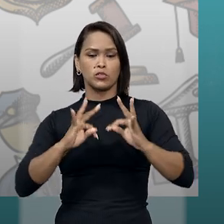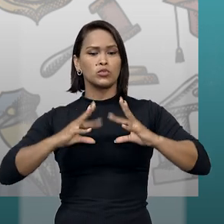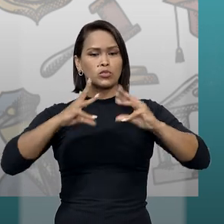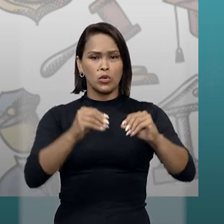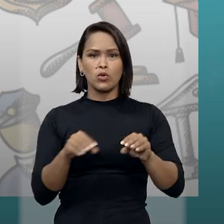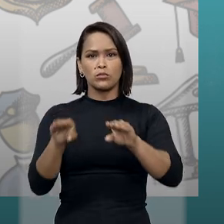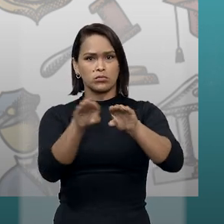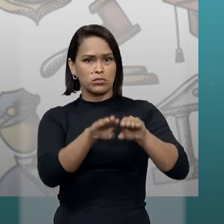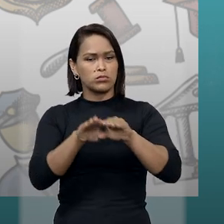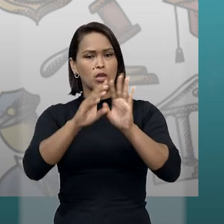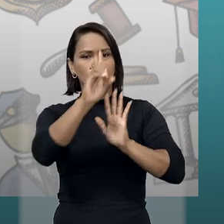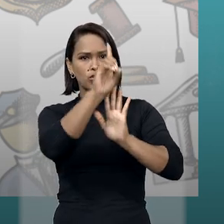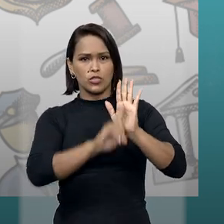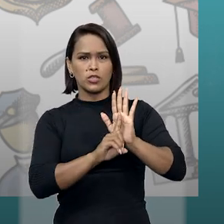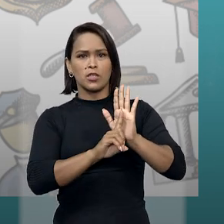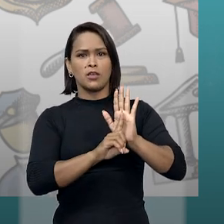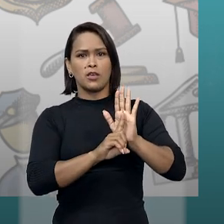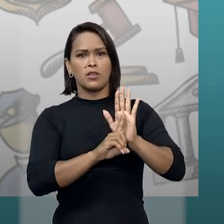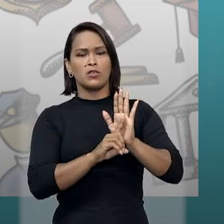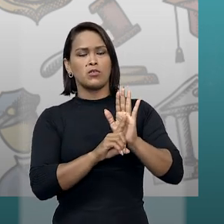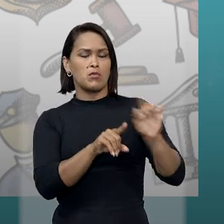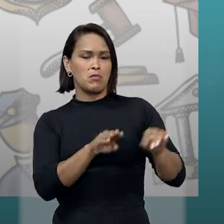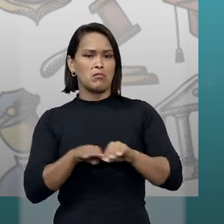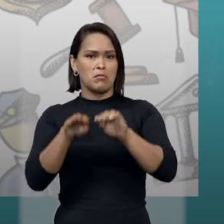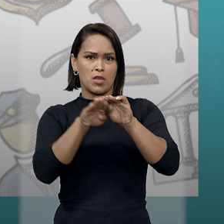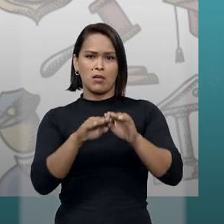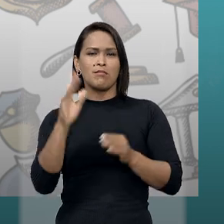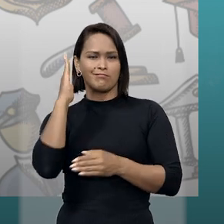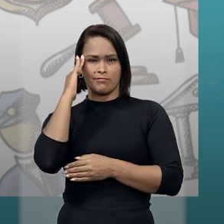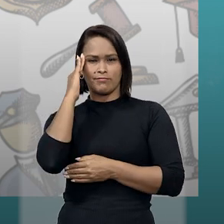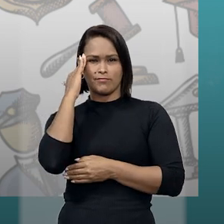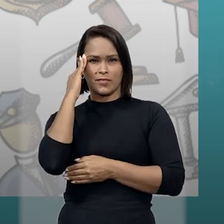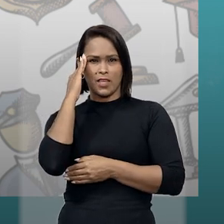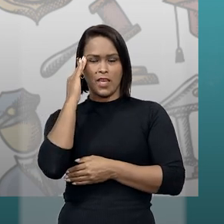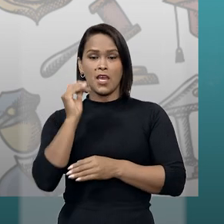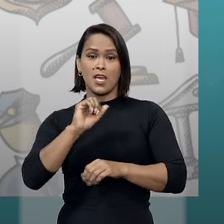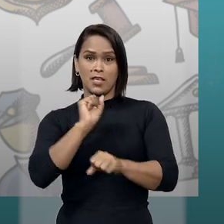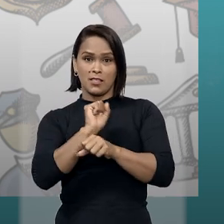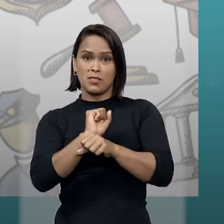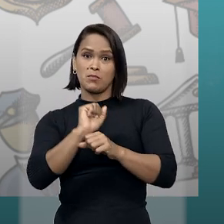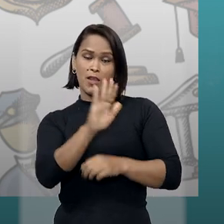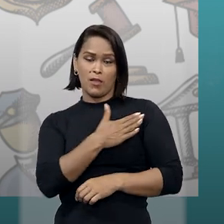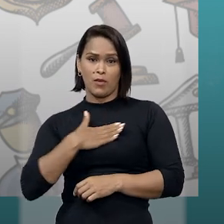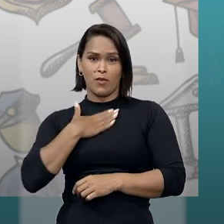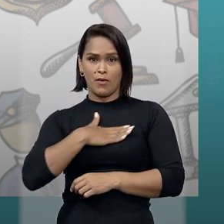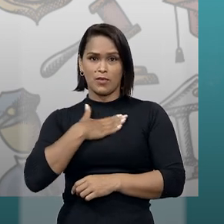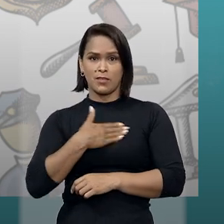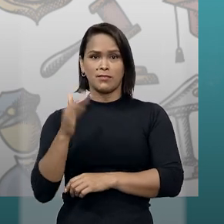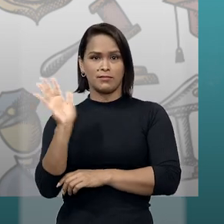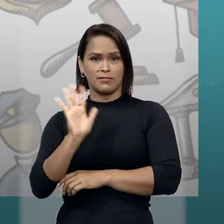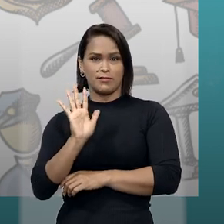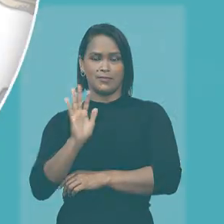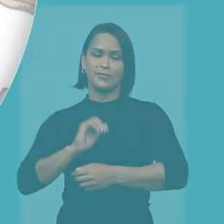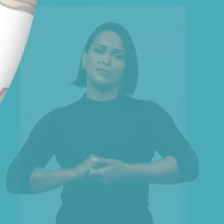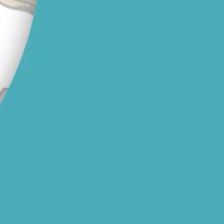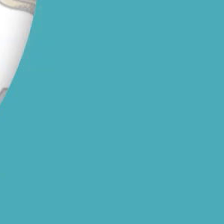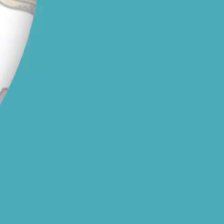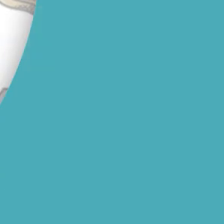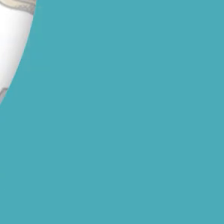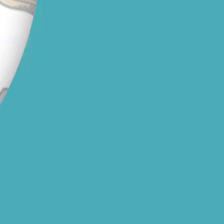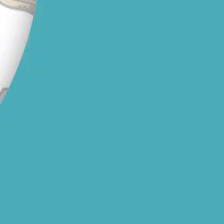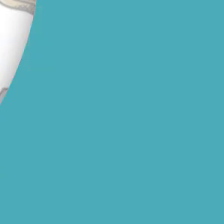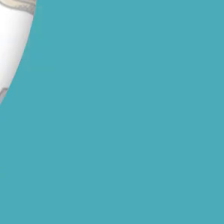Todo mundo tenha os direitos iguais, entenderam? Espero que tenham gostado. Tchau!